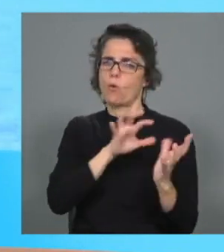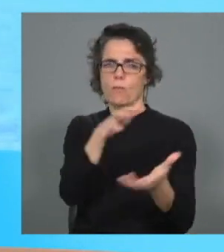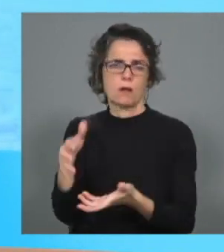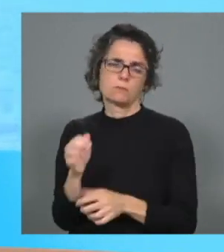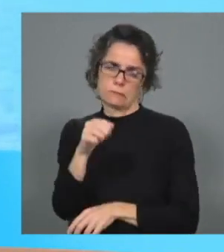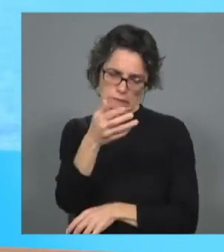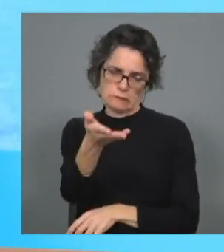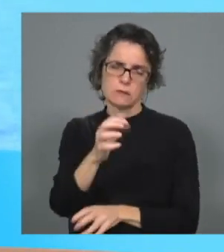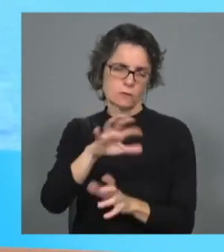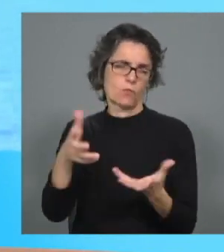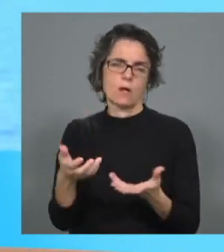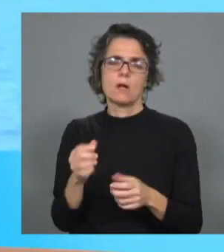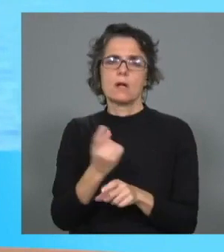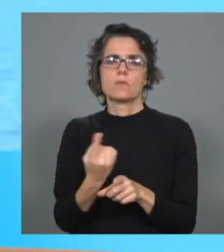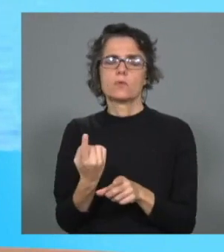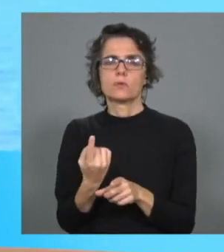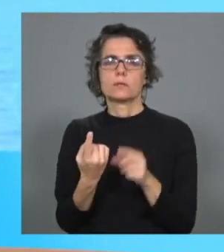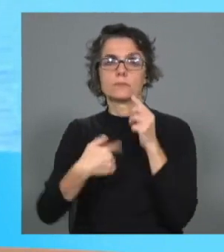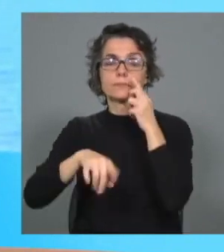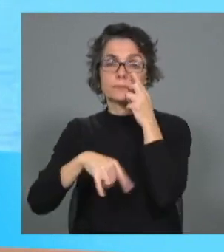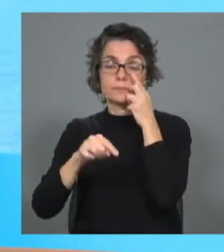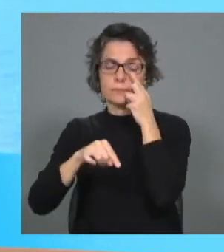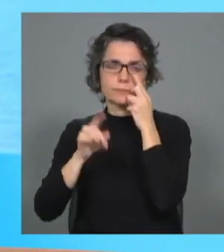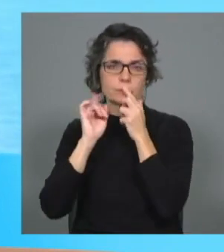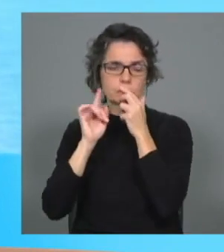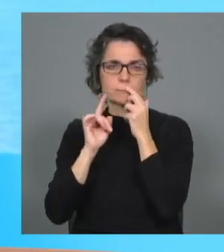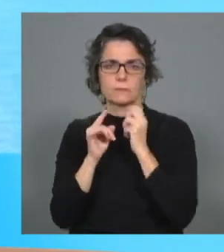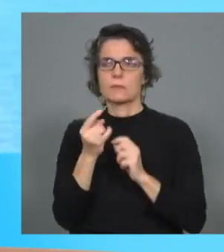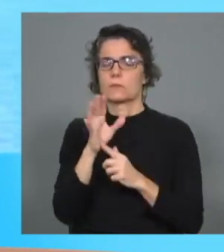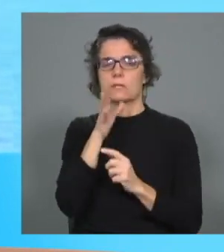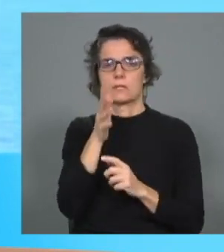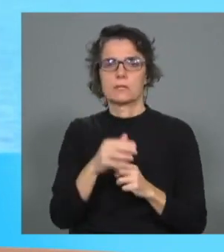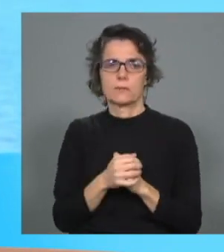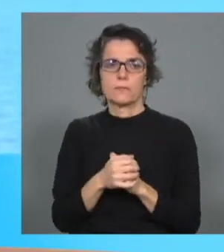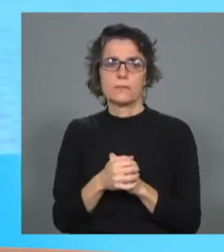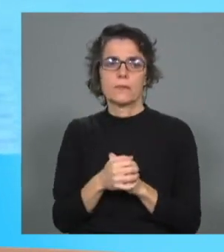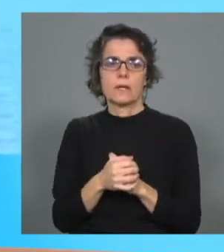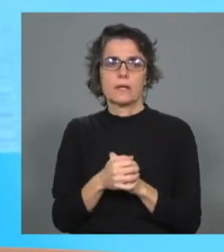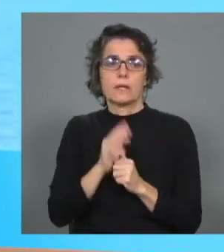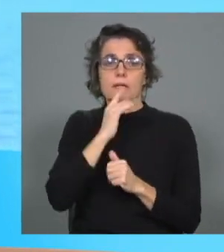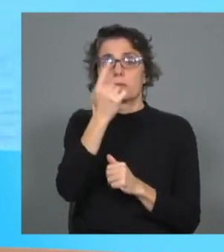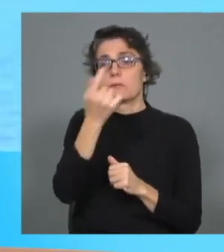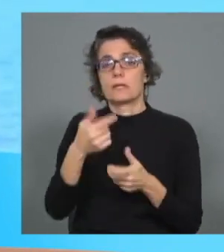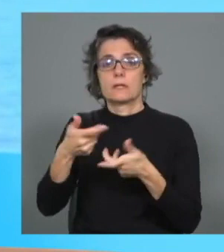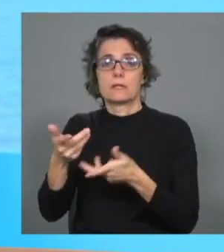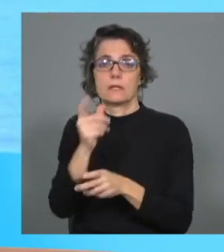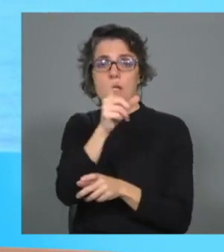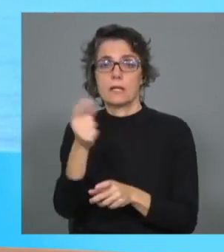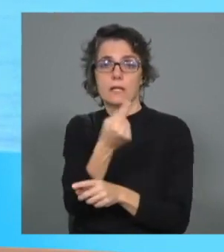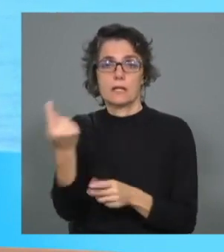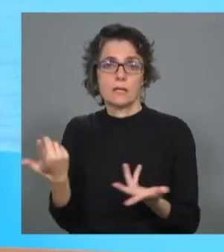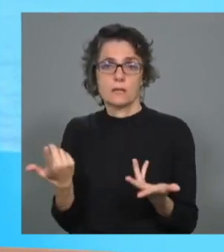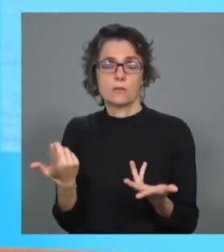Claramente. Porque temos que perceber que vai haver gente que vai ganhar e perder com isto. Há um trabalho que temos que